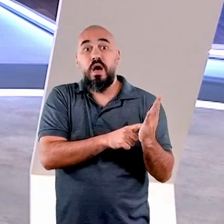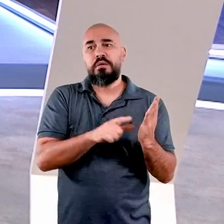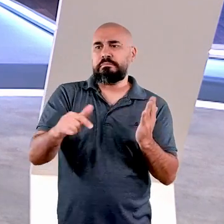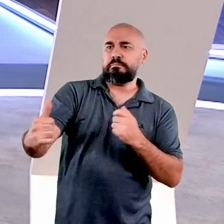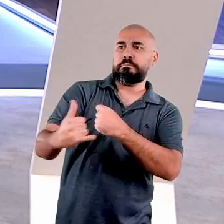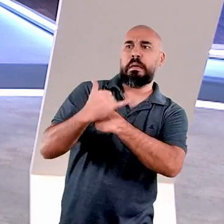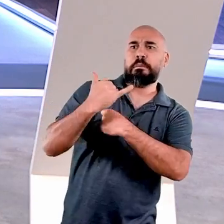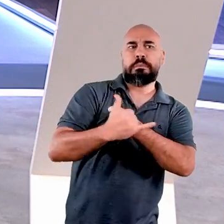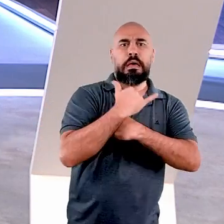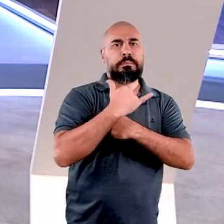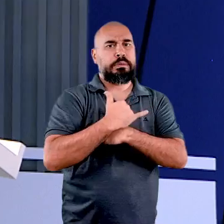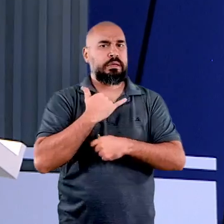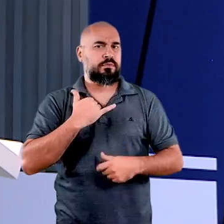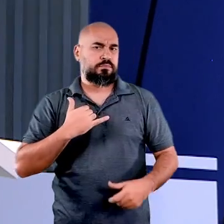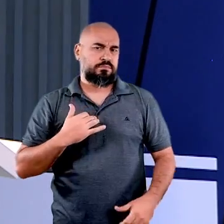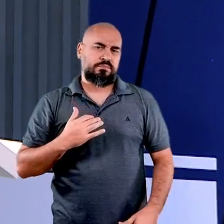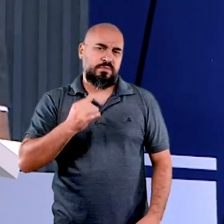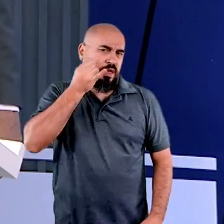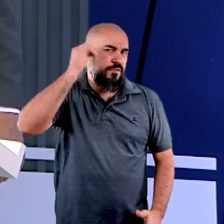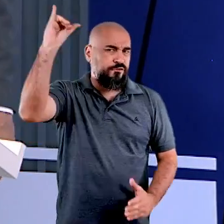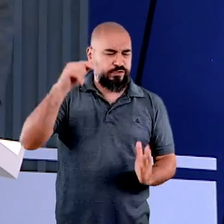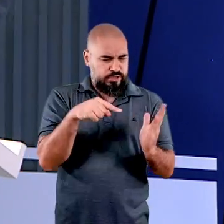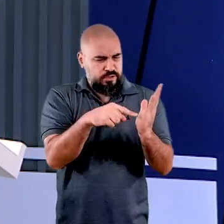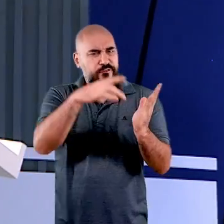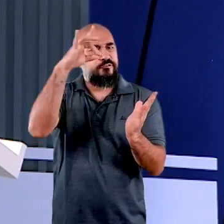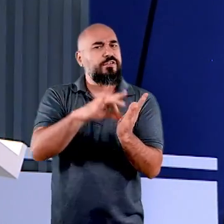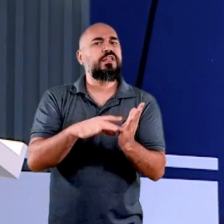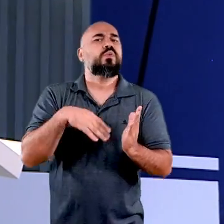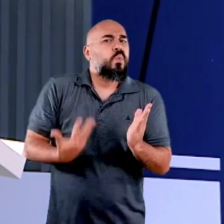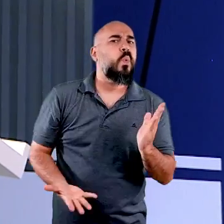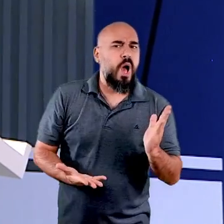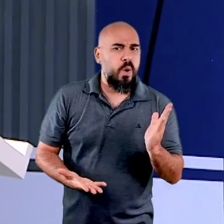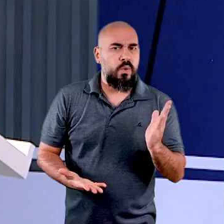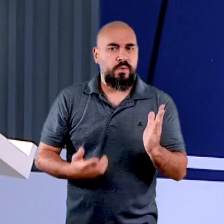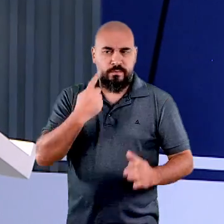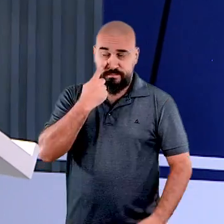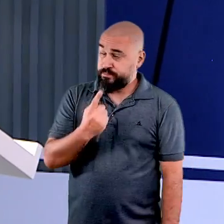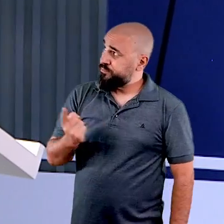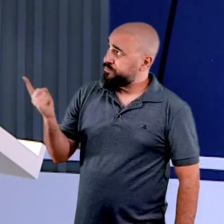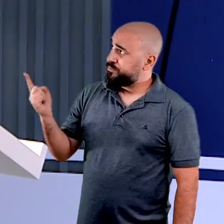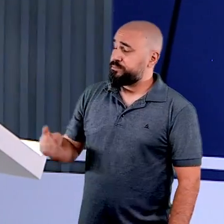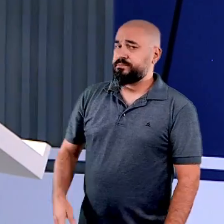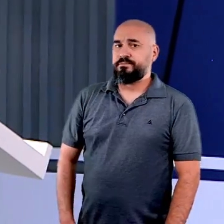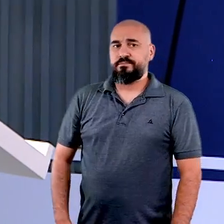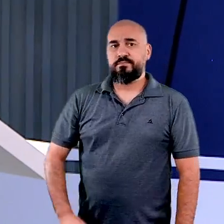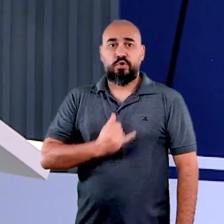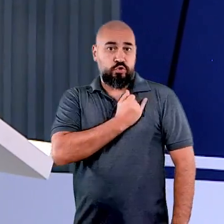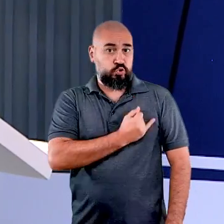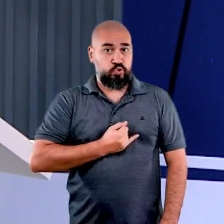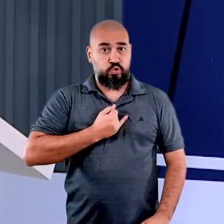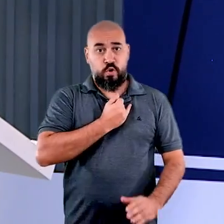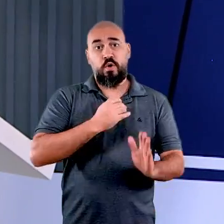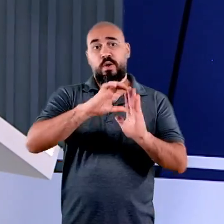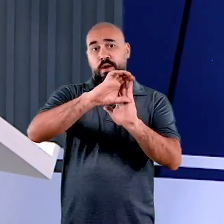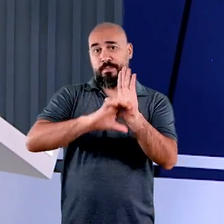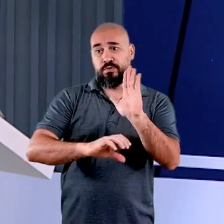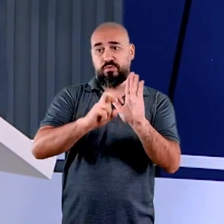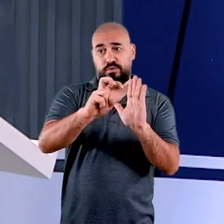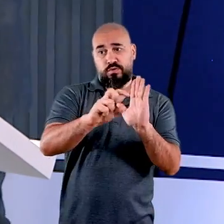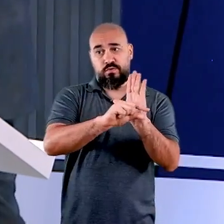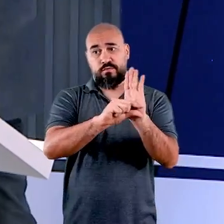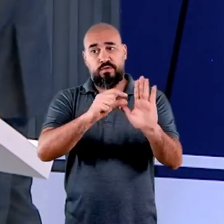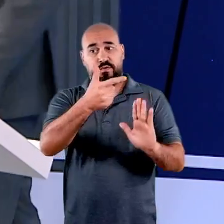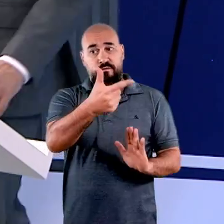ouve-se por aí. Veja comigo esse texto da palavra do Senhor. João 5, versos 28